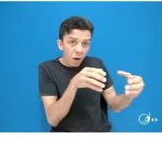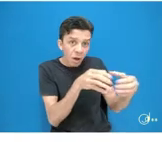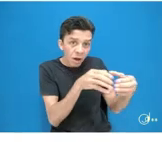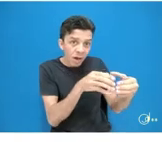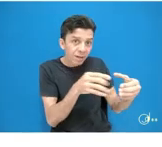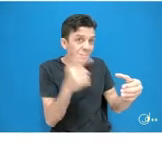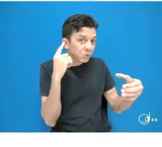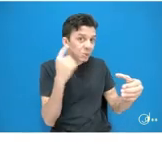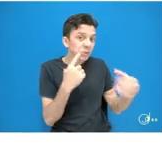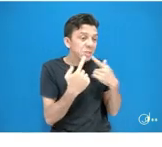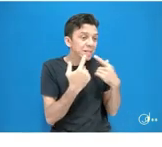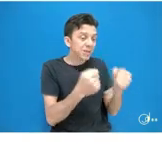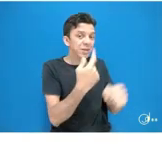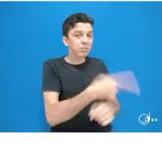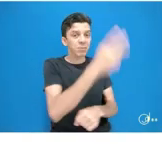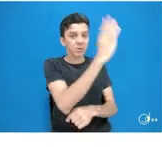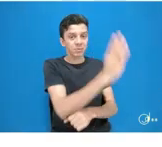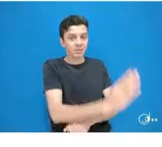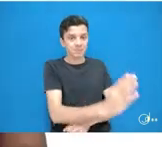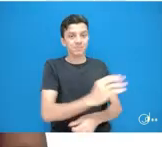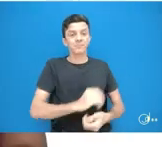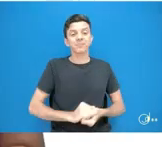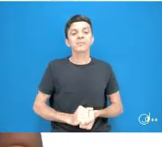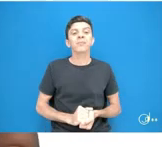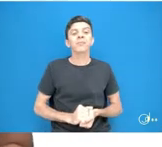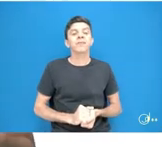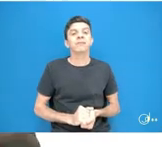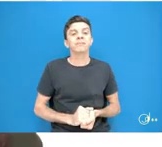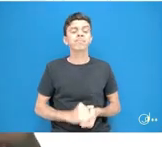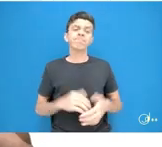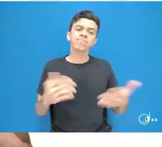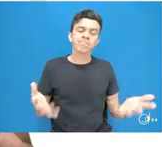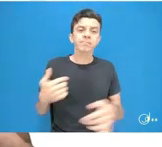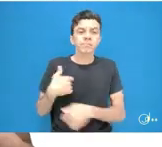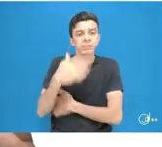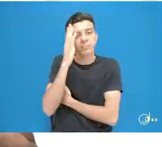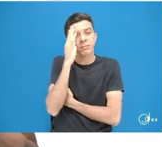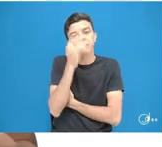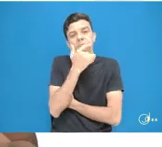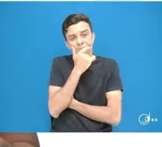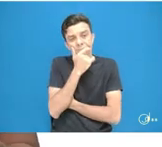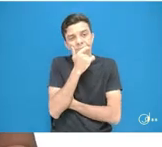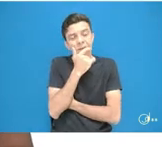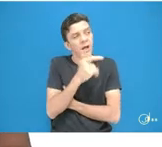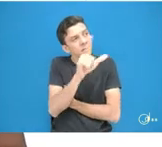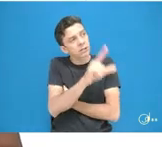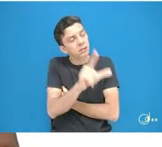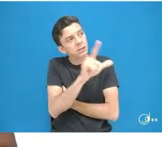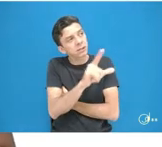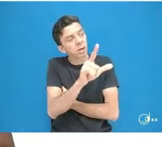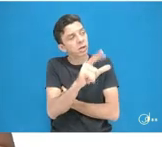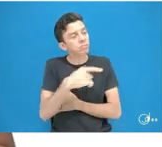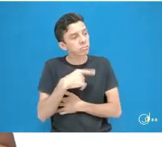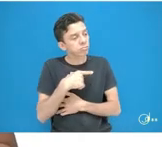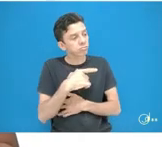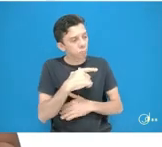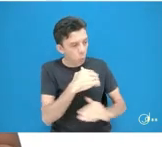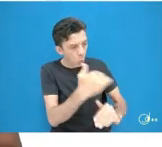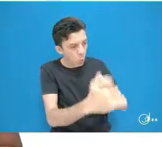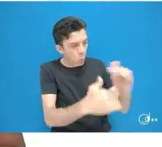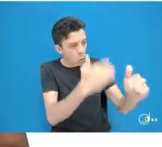linguística denominada de comunidade surda brasileira. Partindo do entendimento que o progresso literário de um povo está